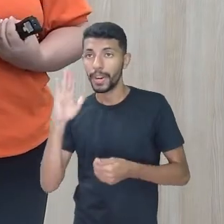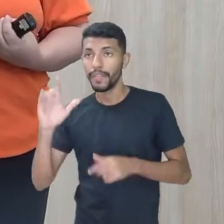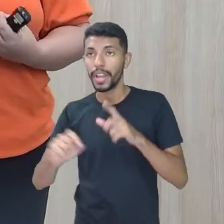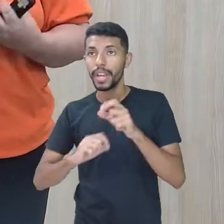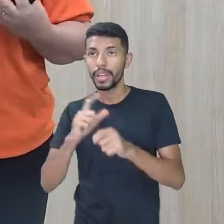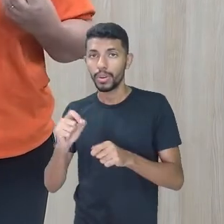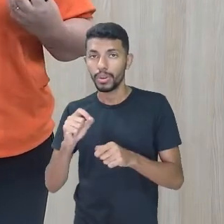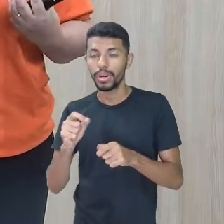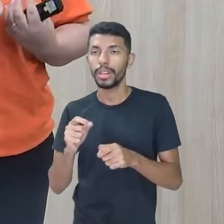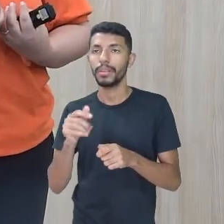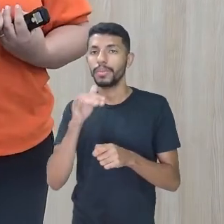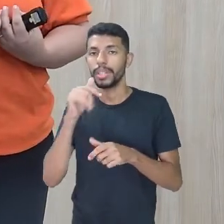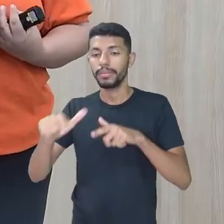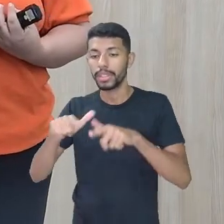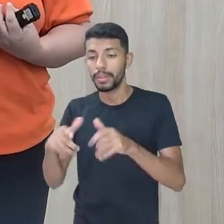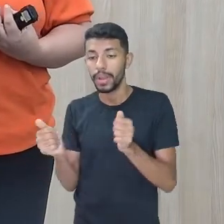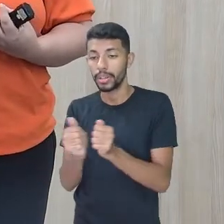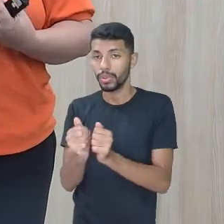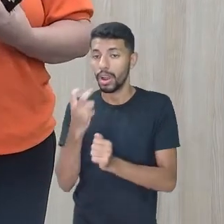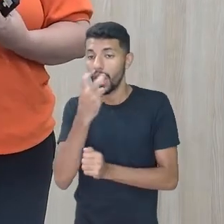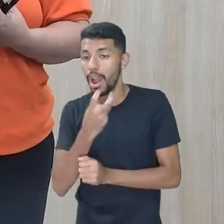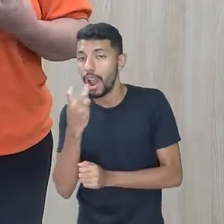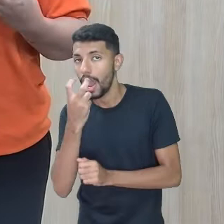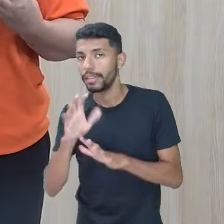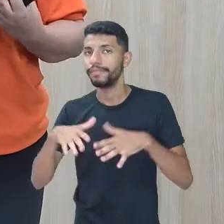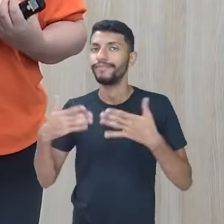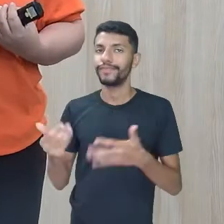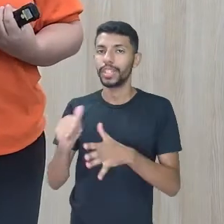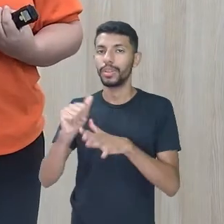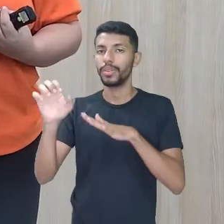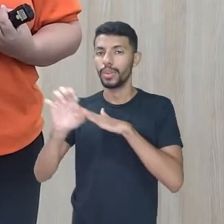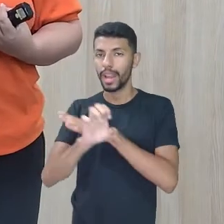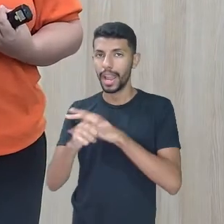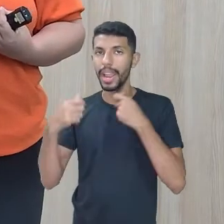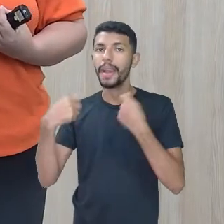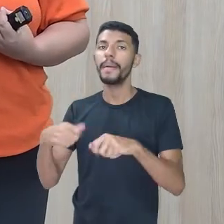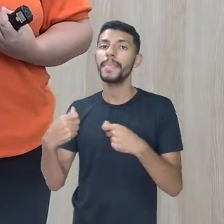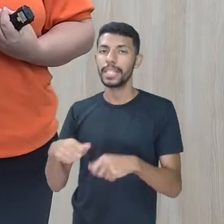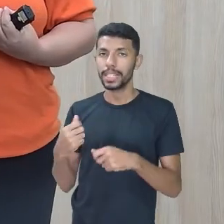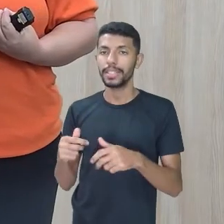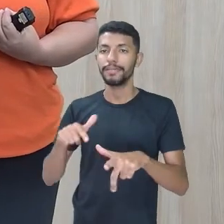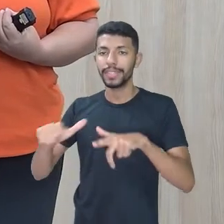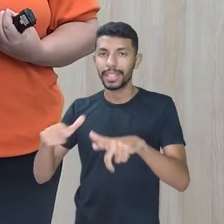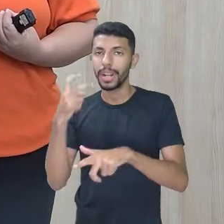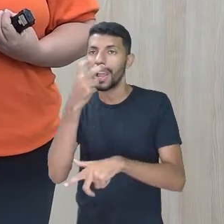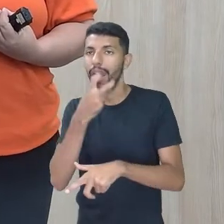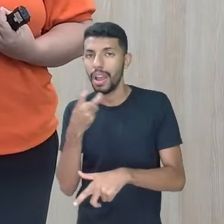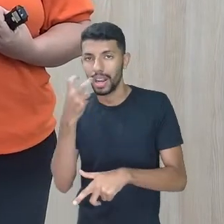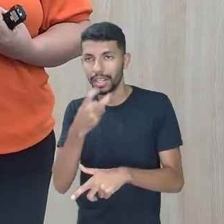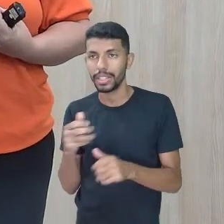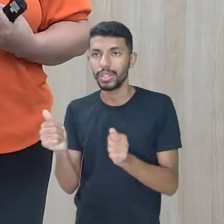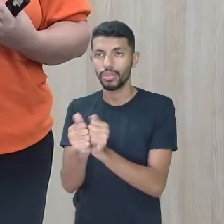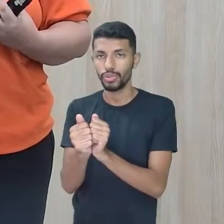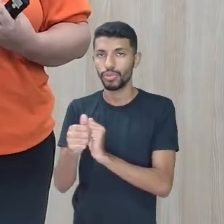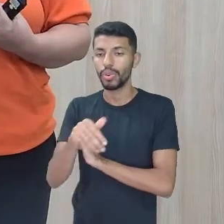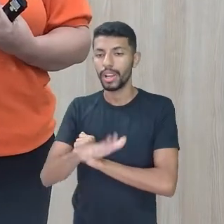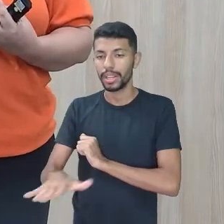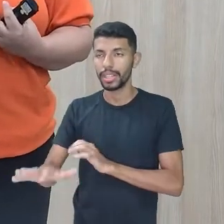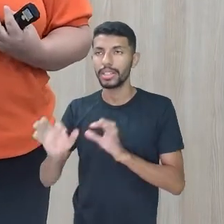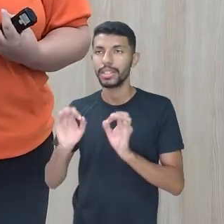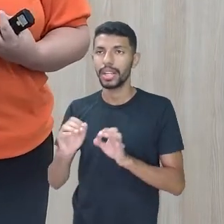essa criança oralização, então o AEE vai trabalhar oralizando com essa criança. Ele não